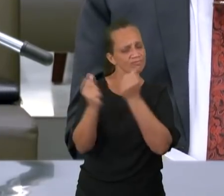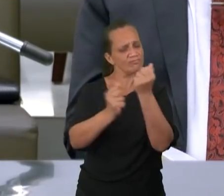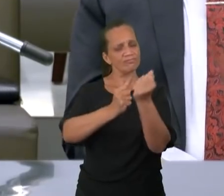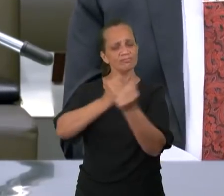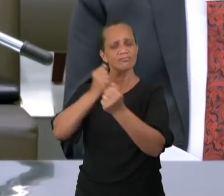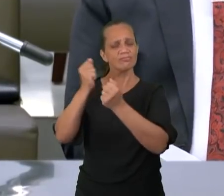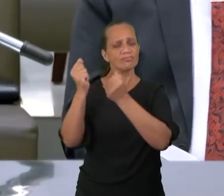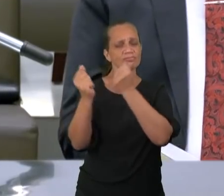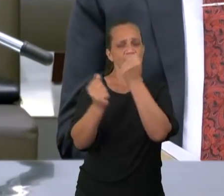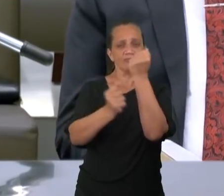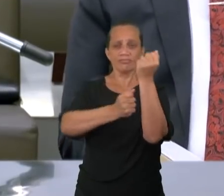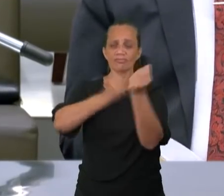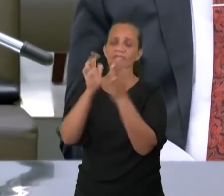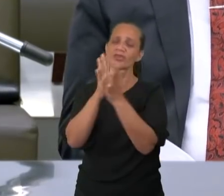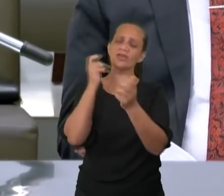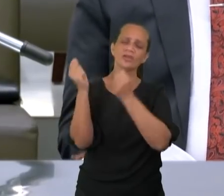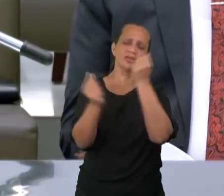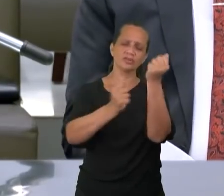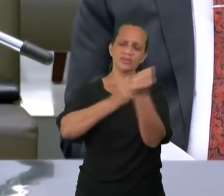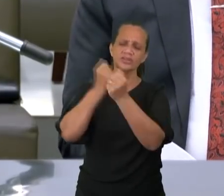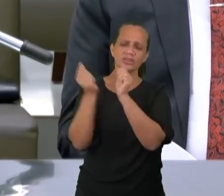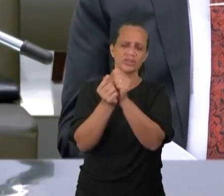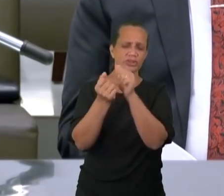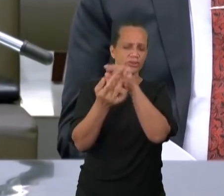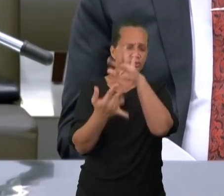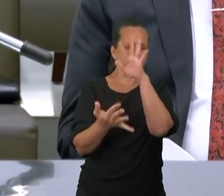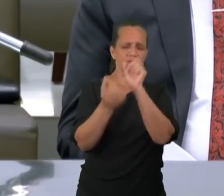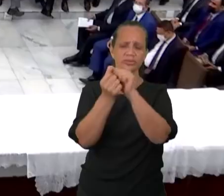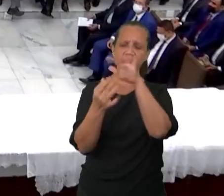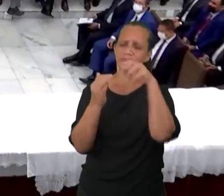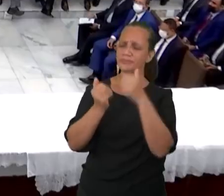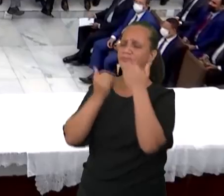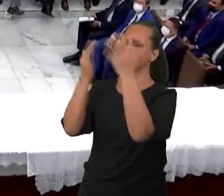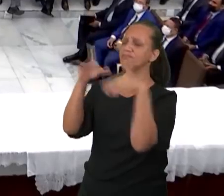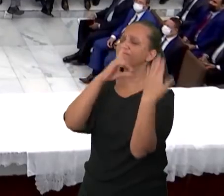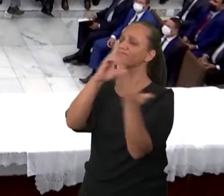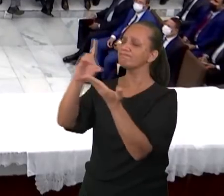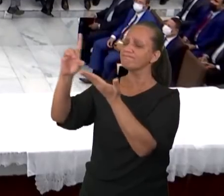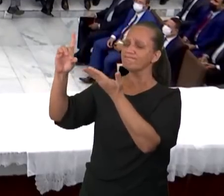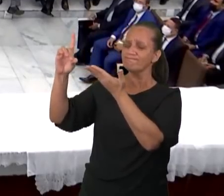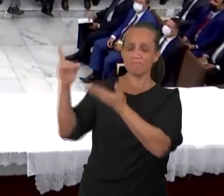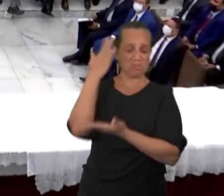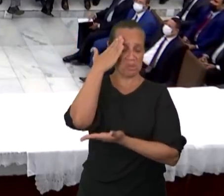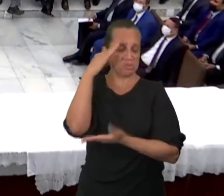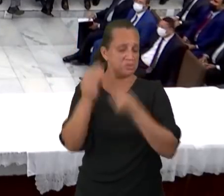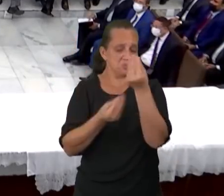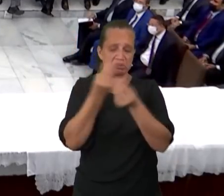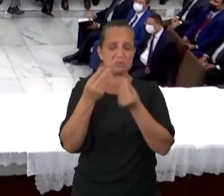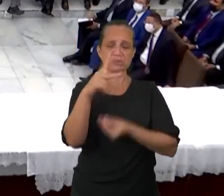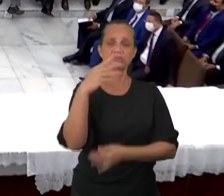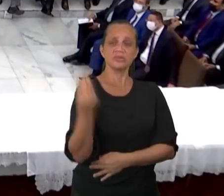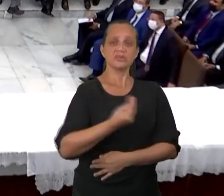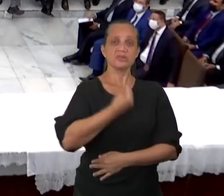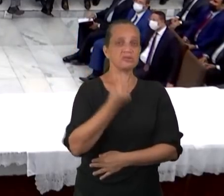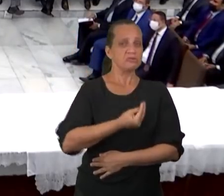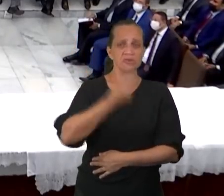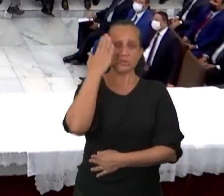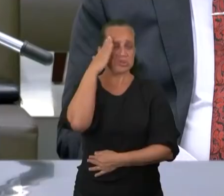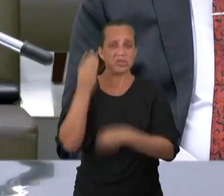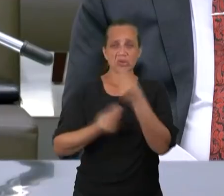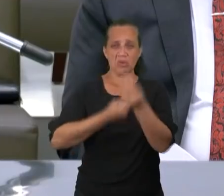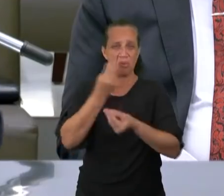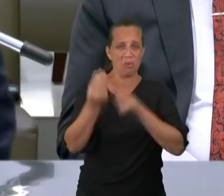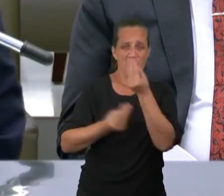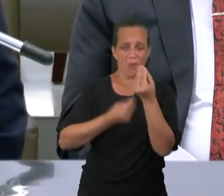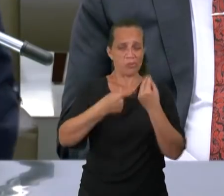Aleluia. Glorifique a Deus, glorifique, glorifique a Deus, porque Ele está contigo aí. Eu não sei qual é a estação da tua vida, não sei se você